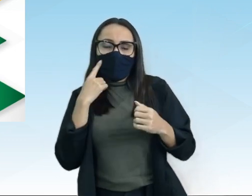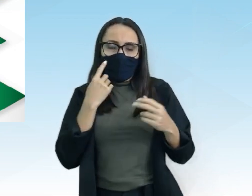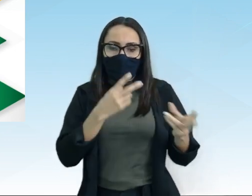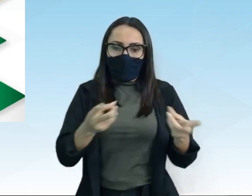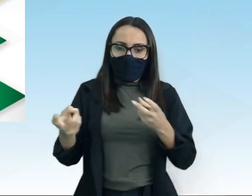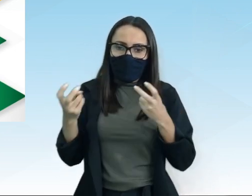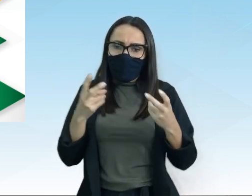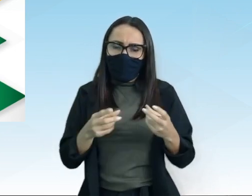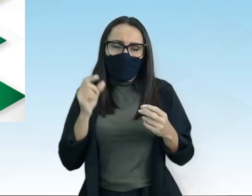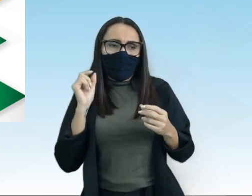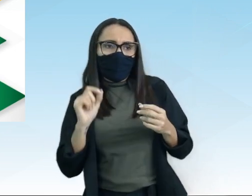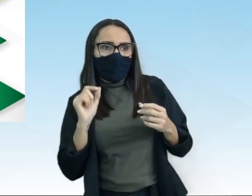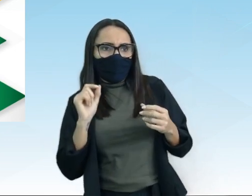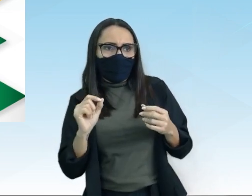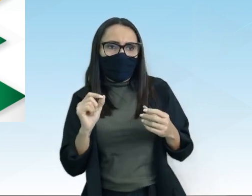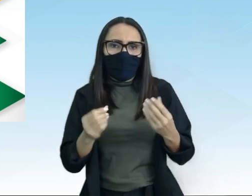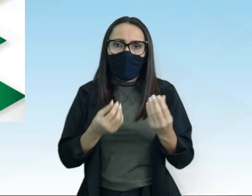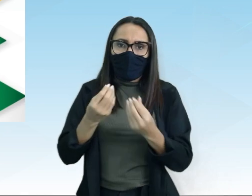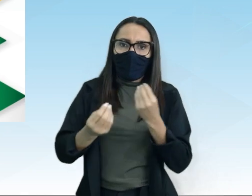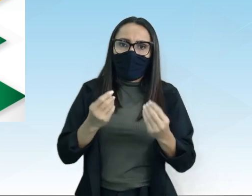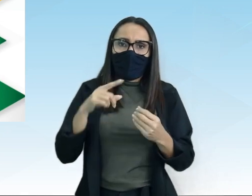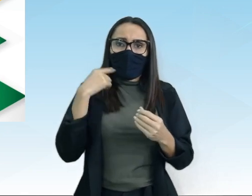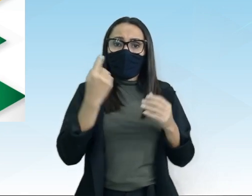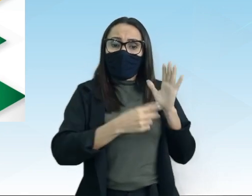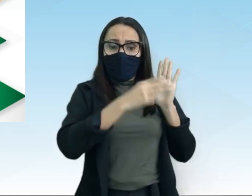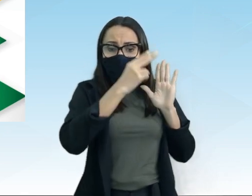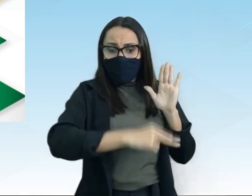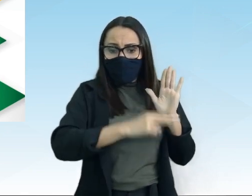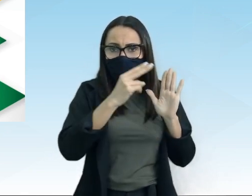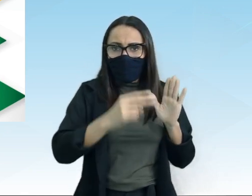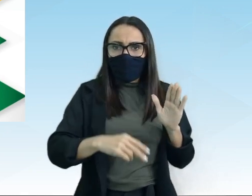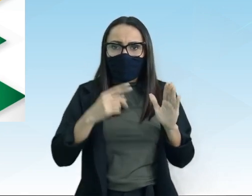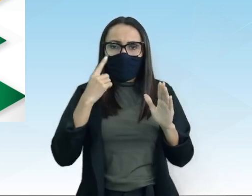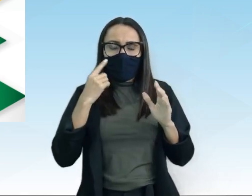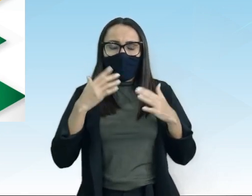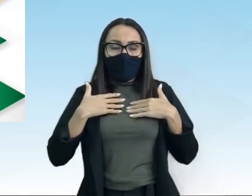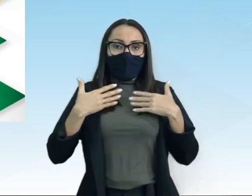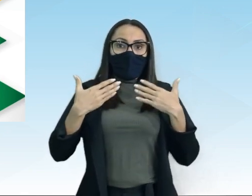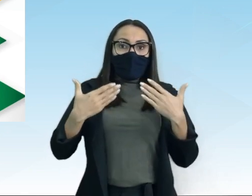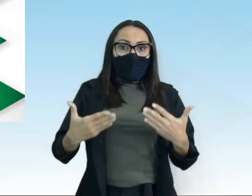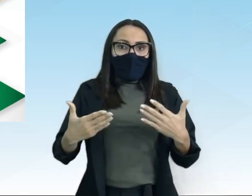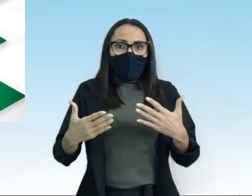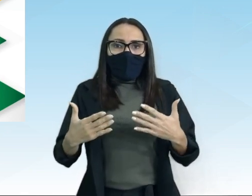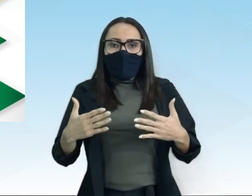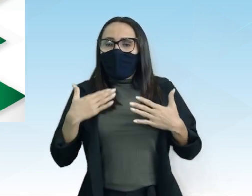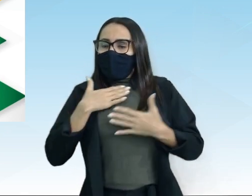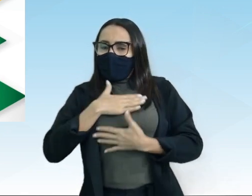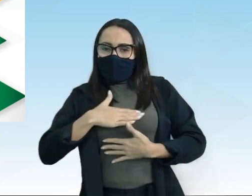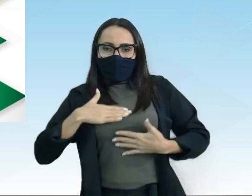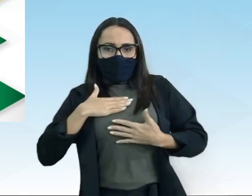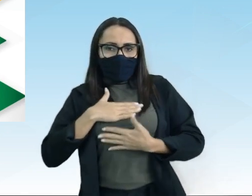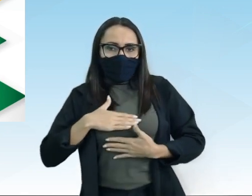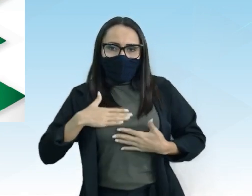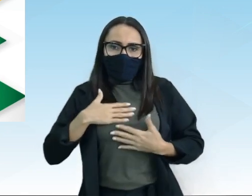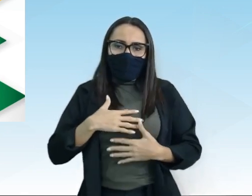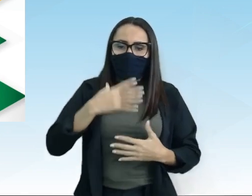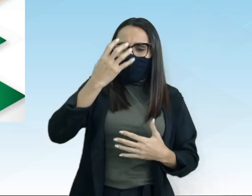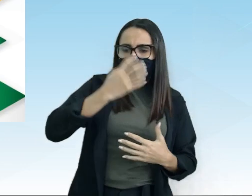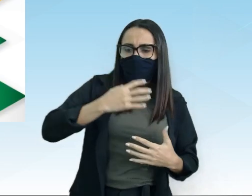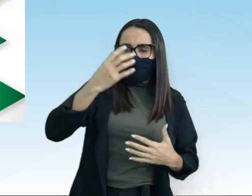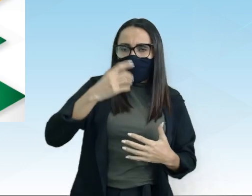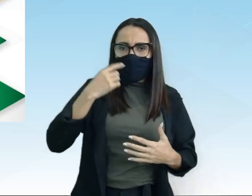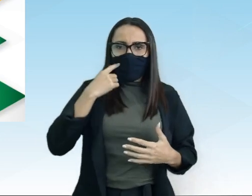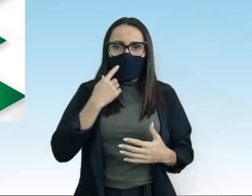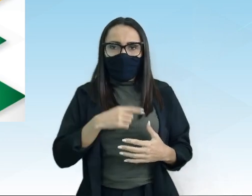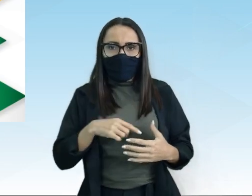quê? Com a forma como a gente lê, o espanto, a alegria, a raiva, etc. Então, a pontuação